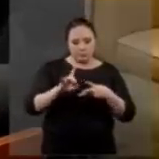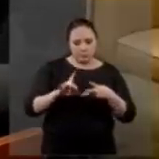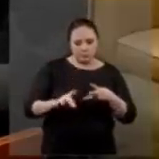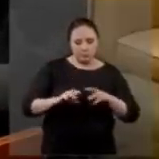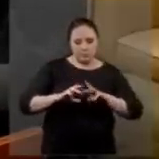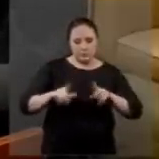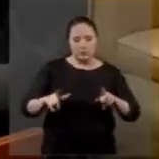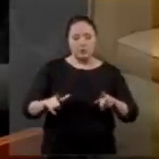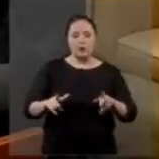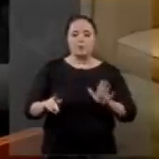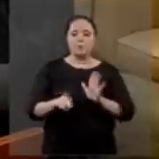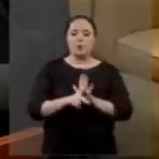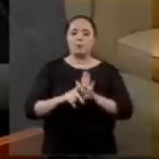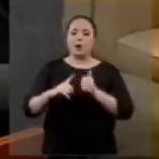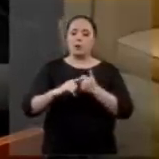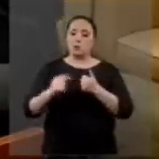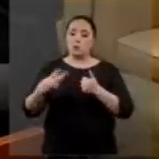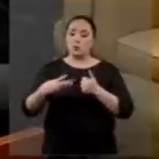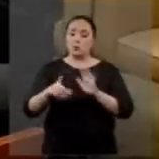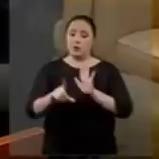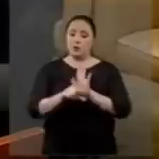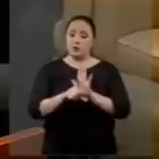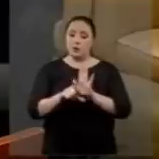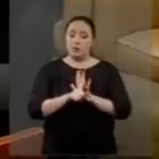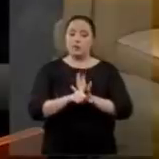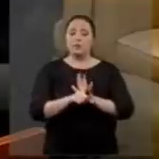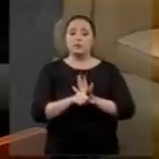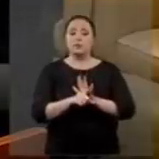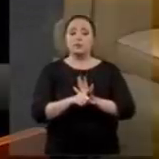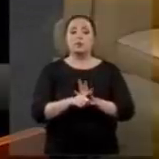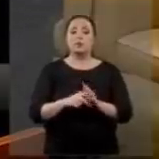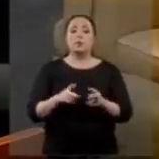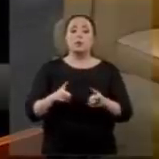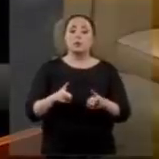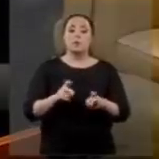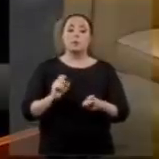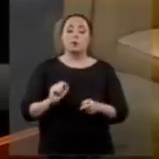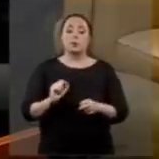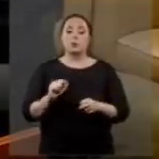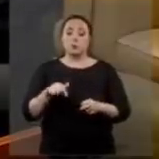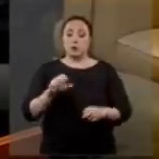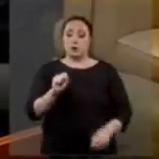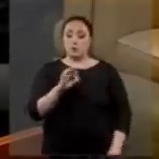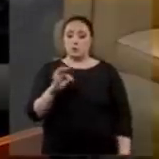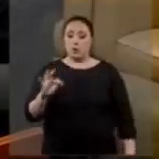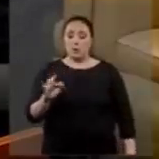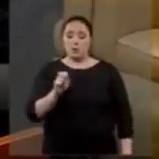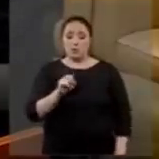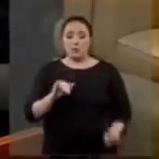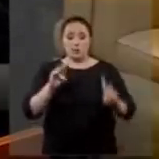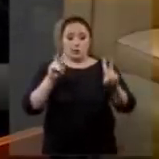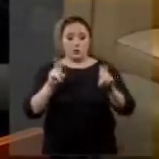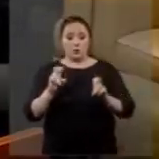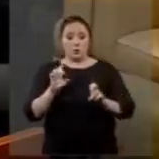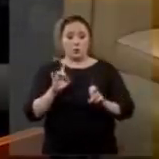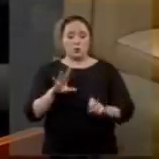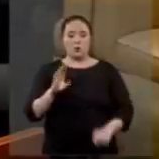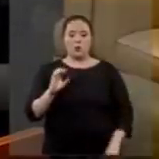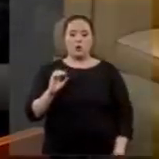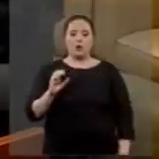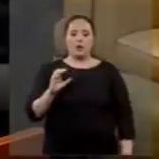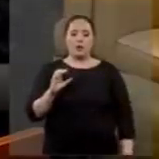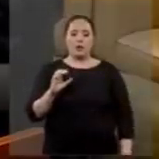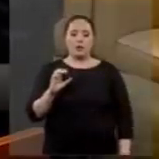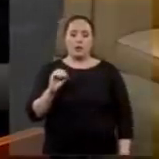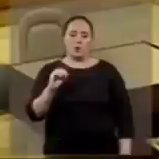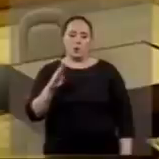3º da lei, que revoga a legislação em contrário, percebeu a excelsa corte que, se tratasse apenas da observância